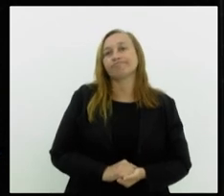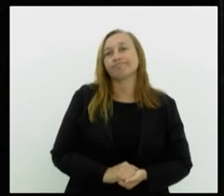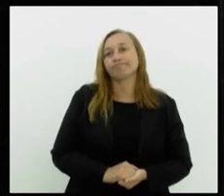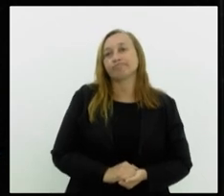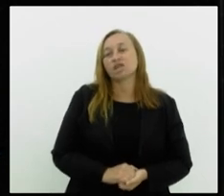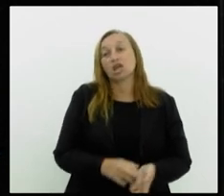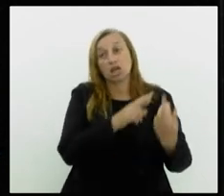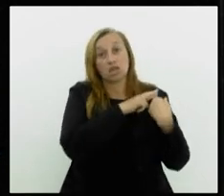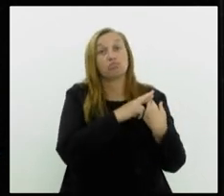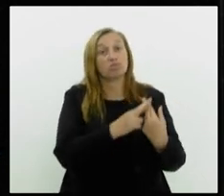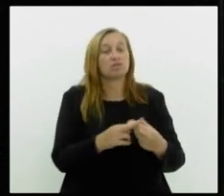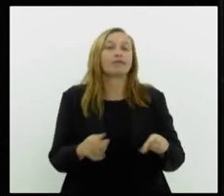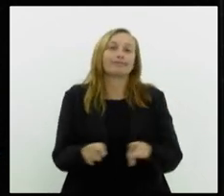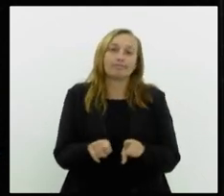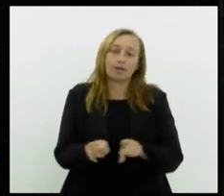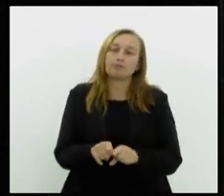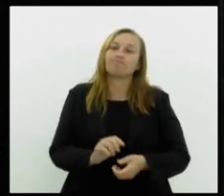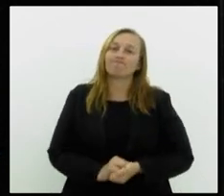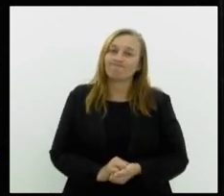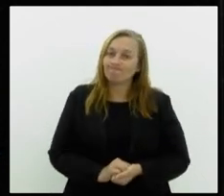E responsabilidade também.